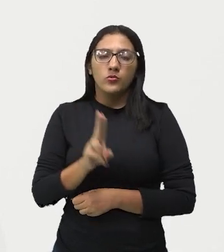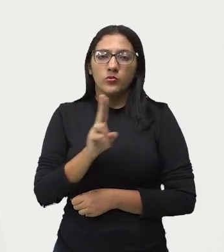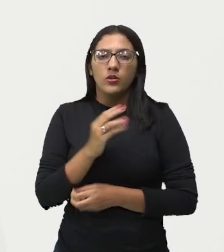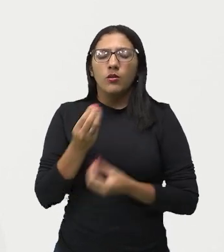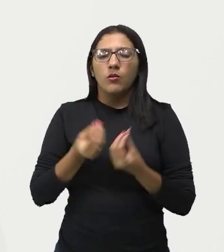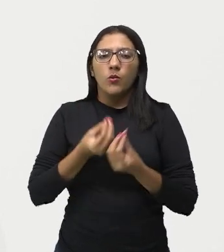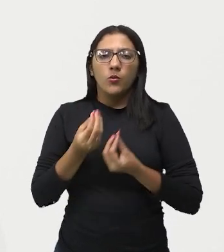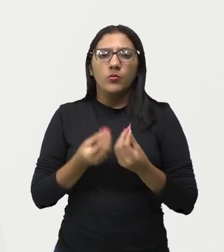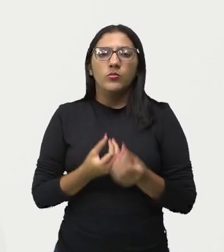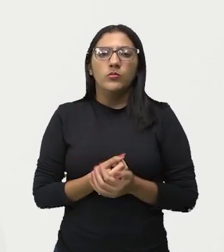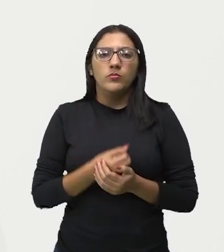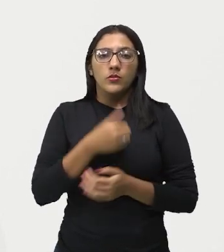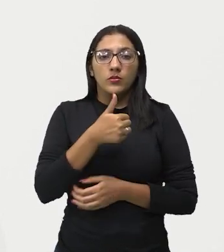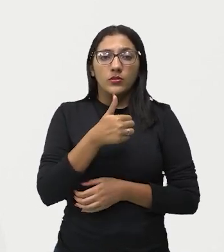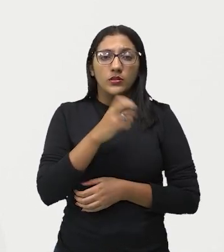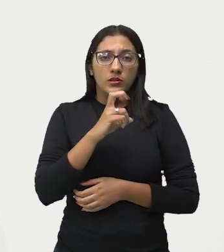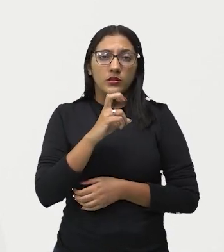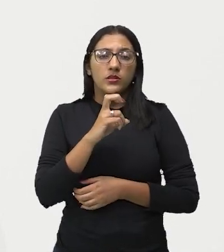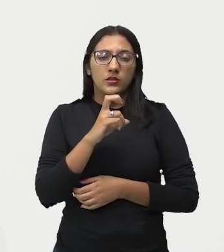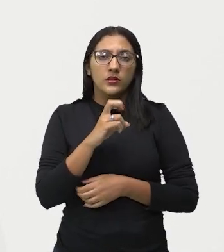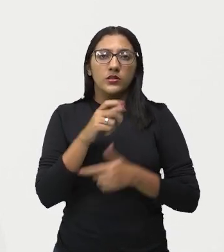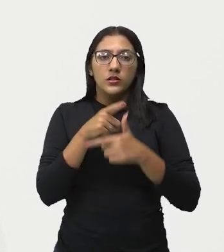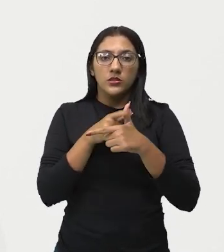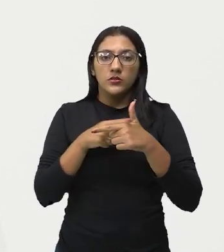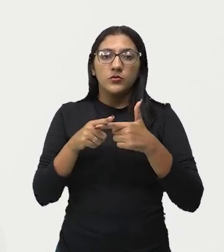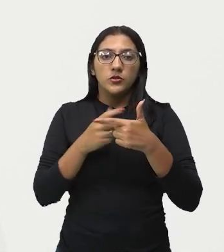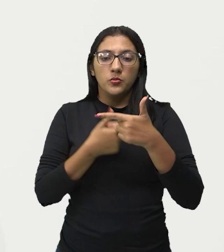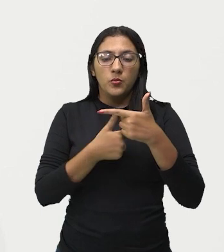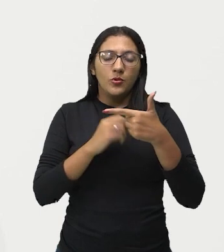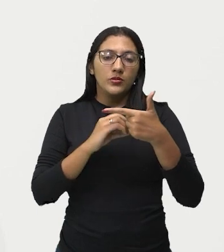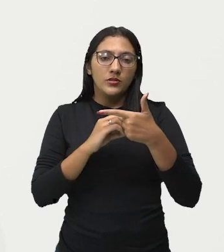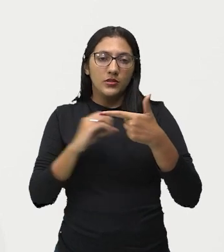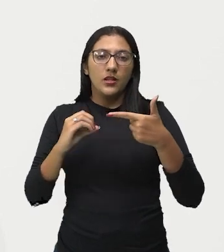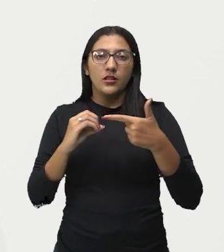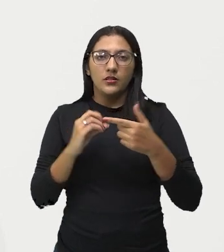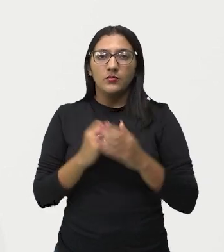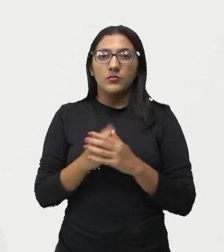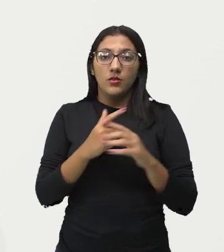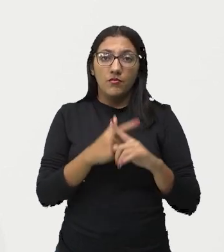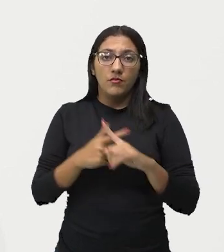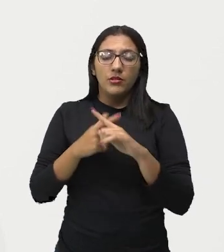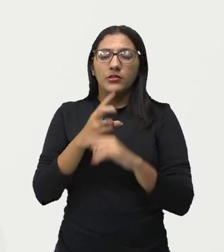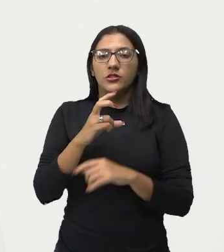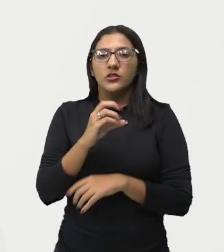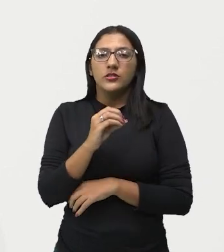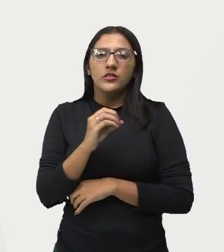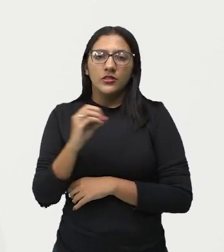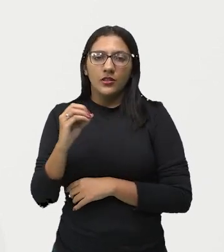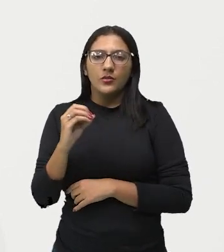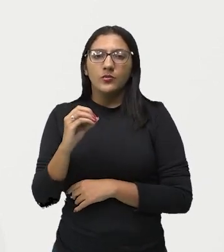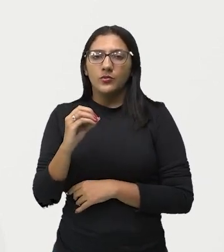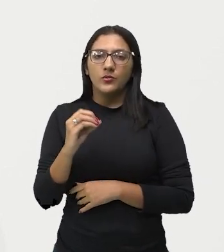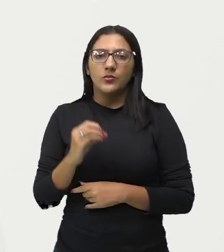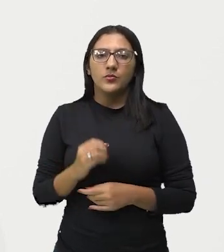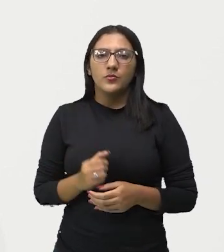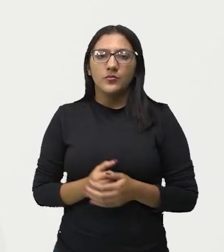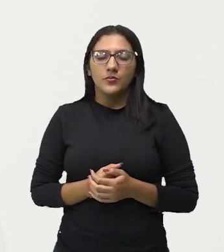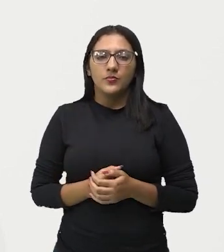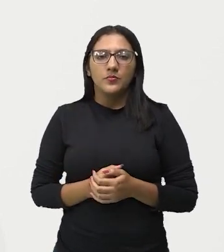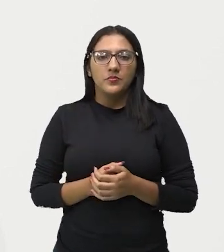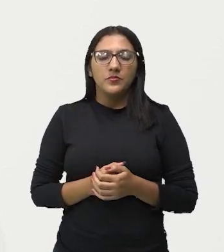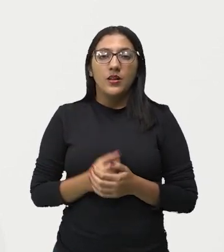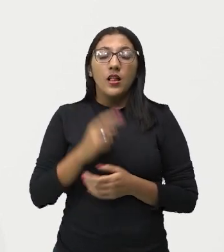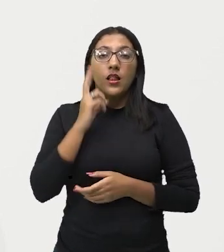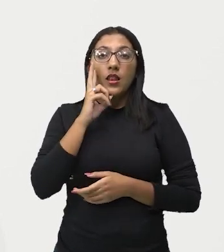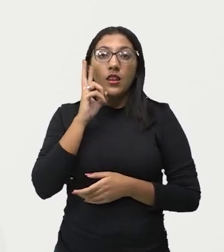ó. 15 sobre 100 vezes 500, ó. Olha a